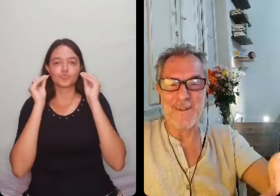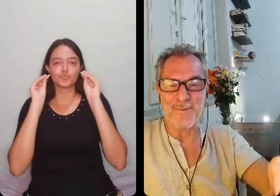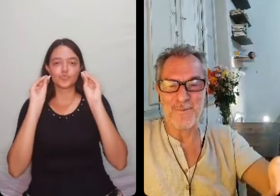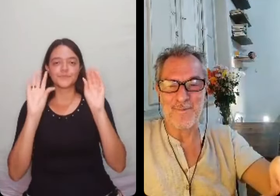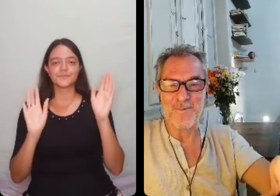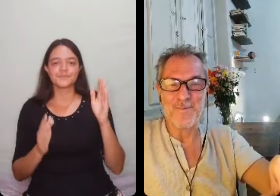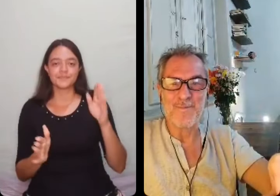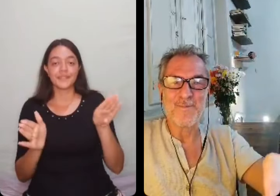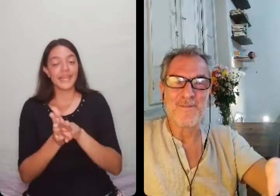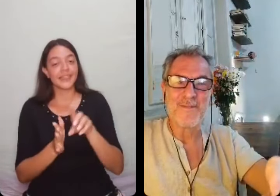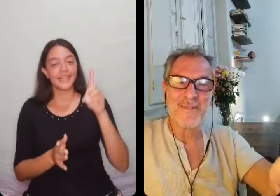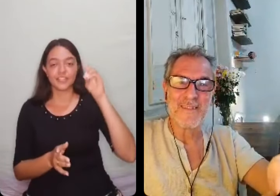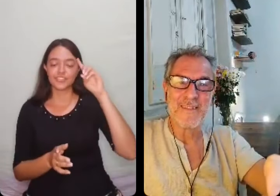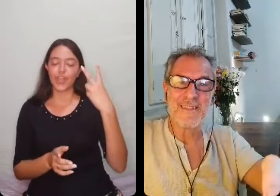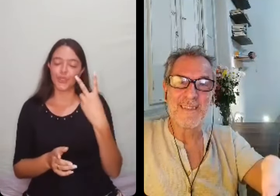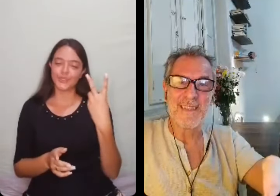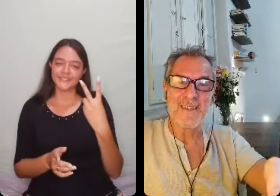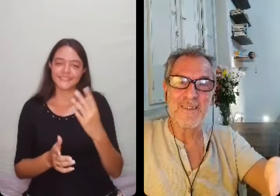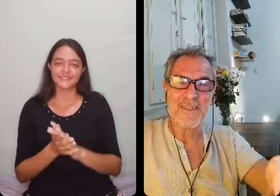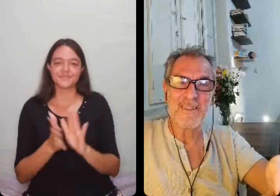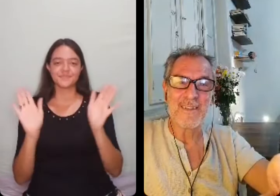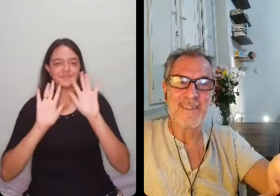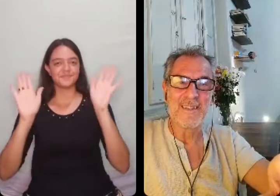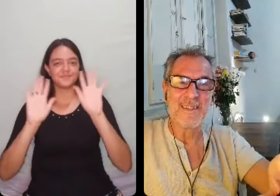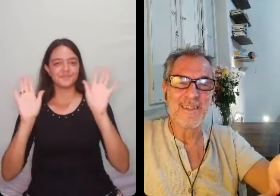até, tchau, tchau. Tchau, tchau.